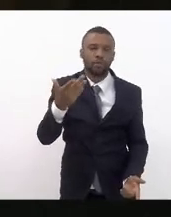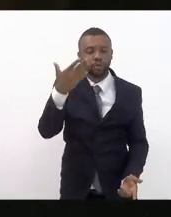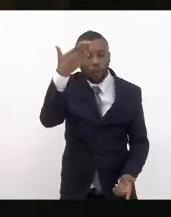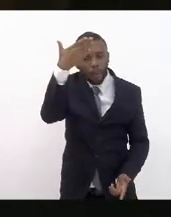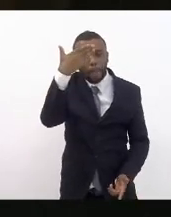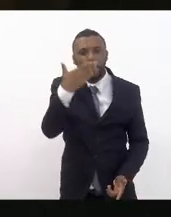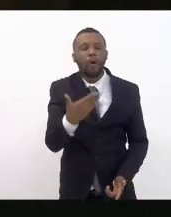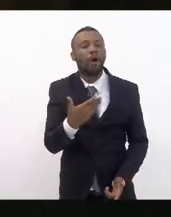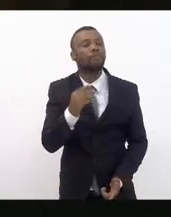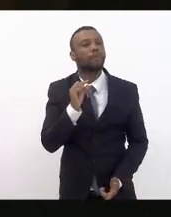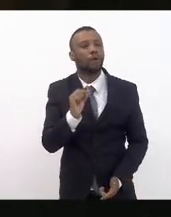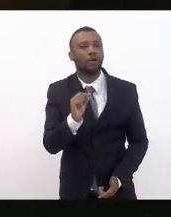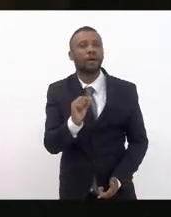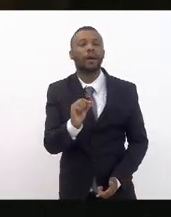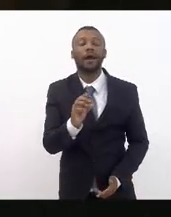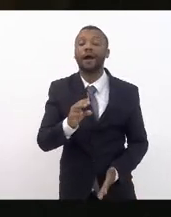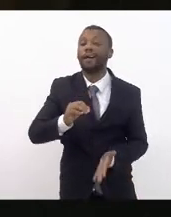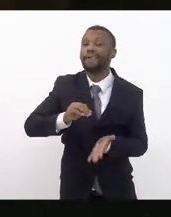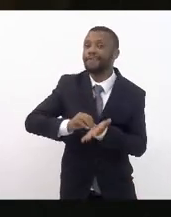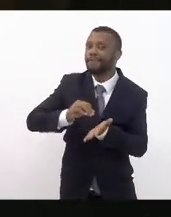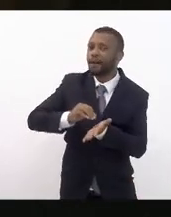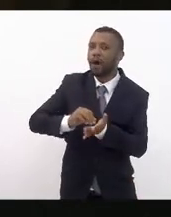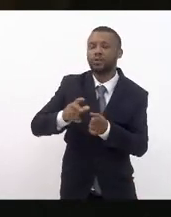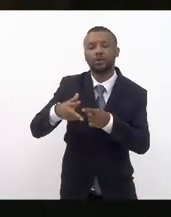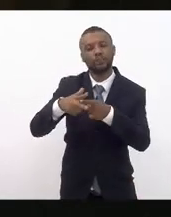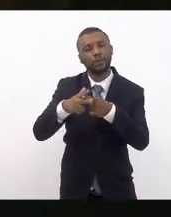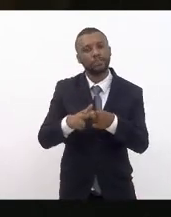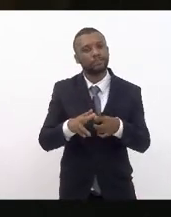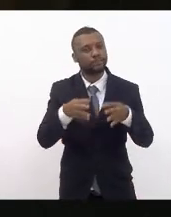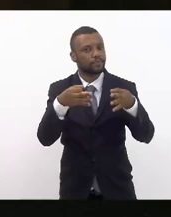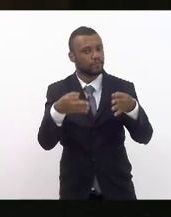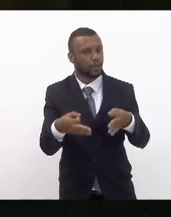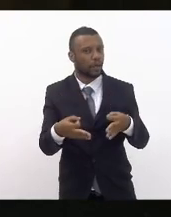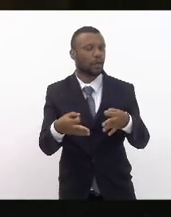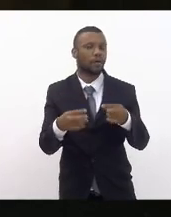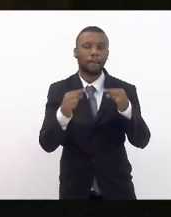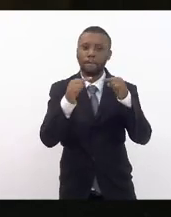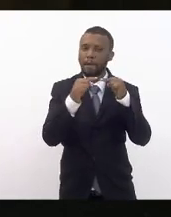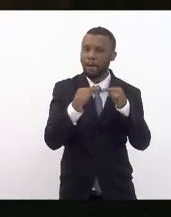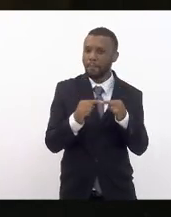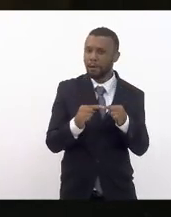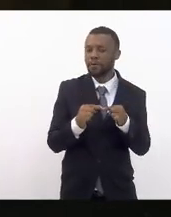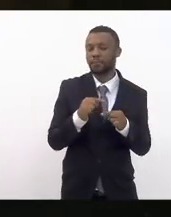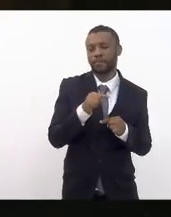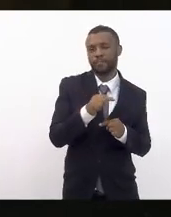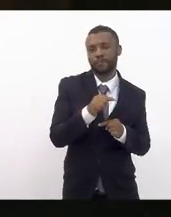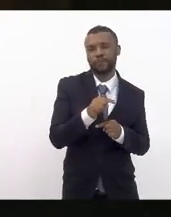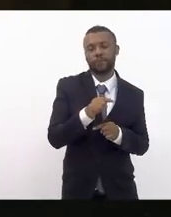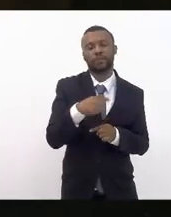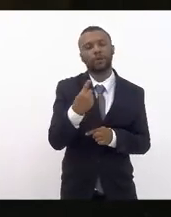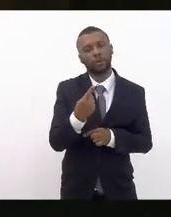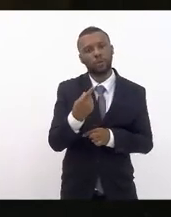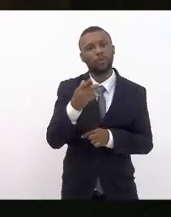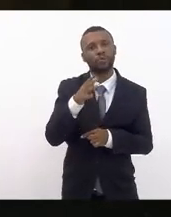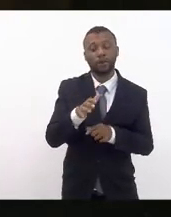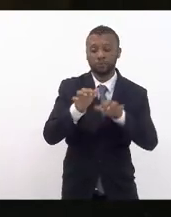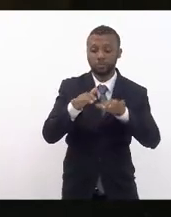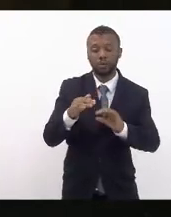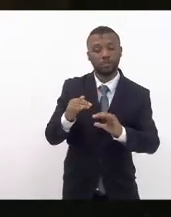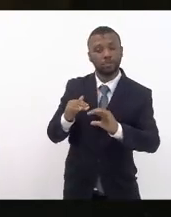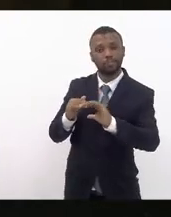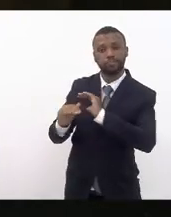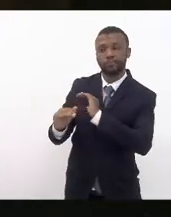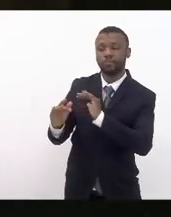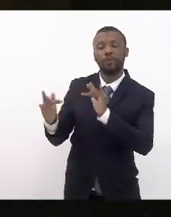é, a falta da manutenção adequada. Já entrei em contato, inclusive, não é, com a